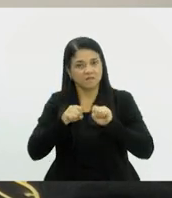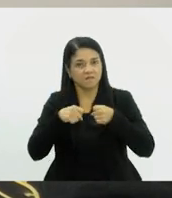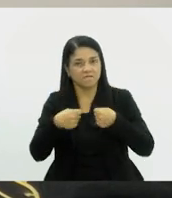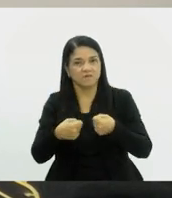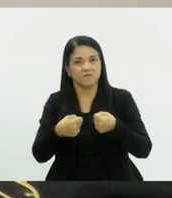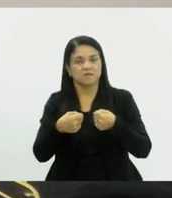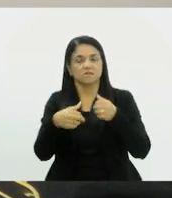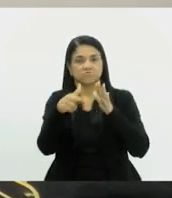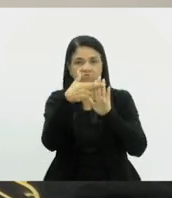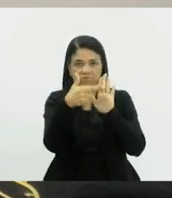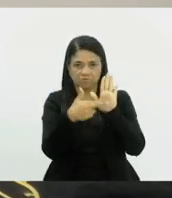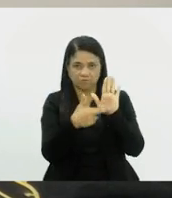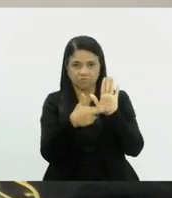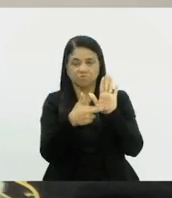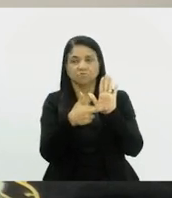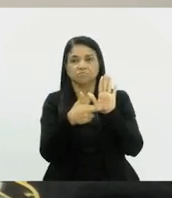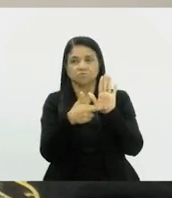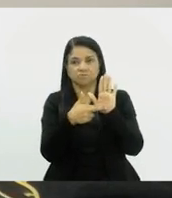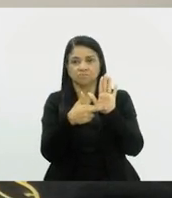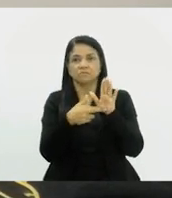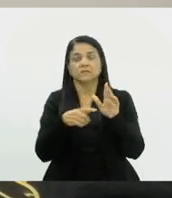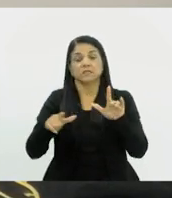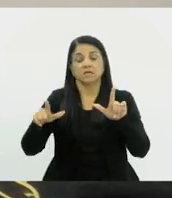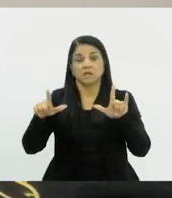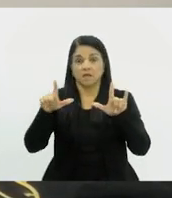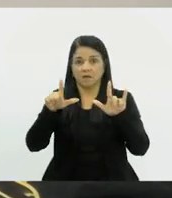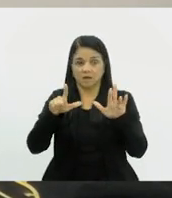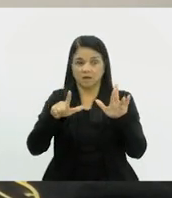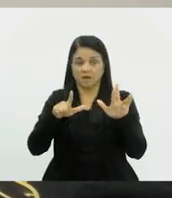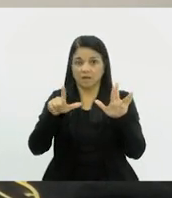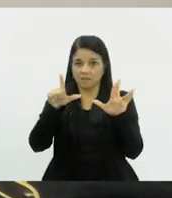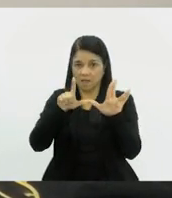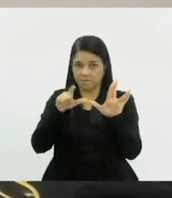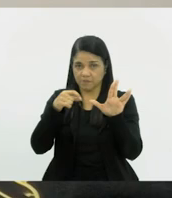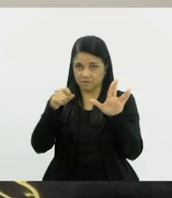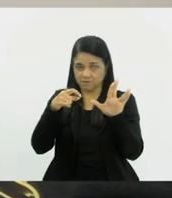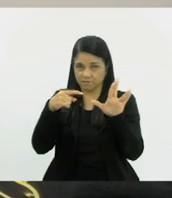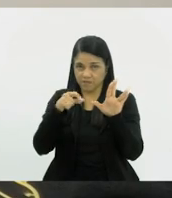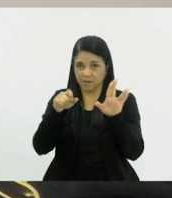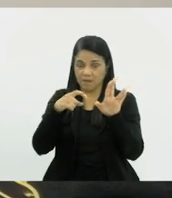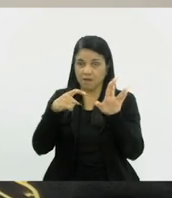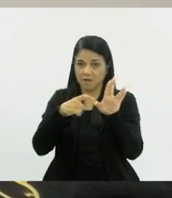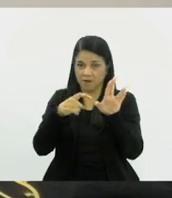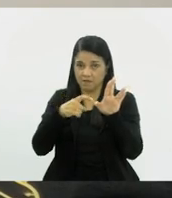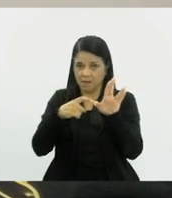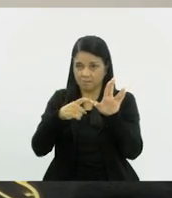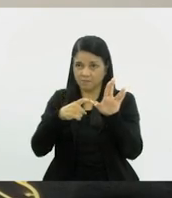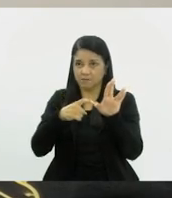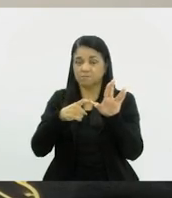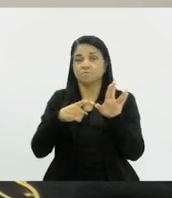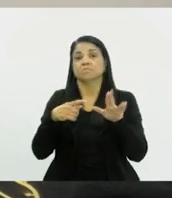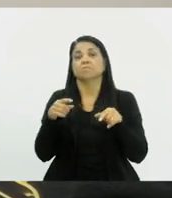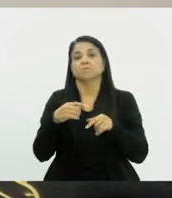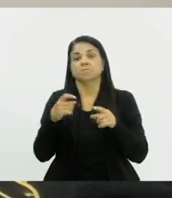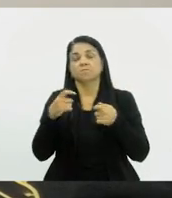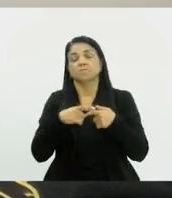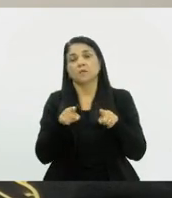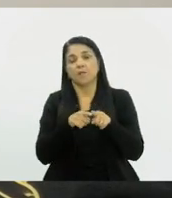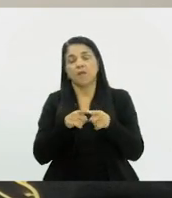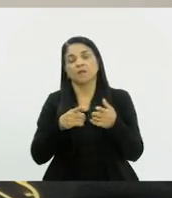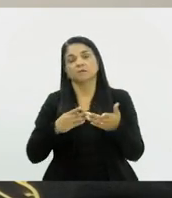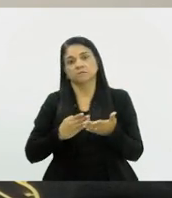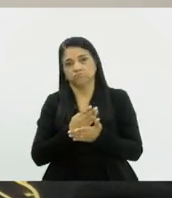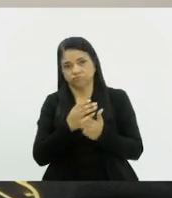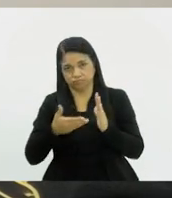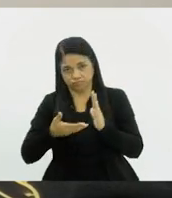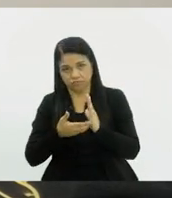da da regulamentação do fornecimento de cannabis medicinal no SUS para democratização desse acesso tentando reforçar aí a lei já aprovada aqui na